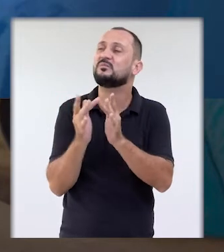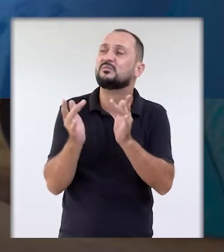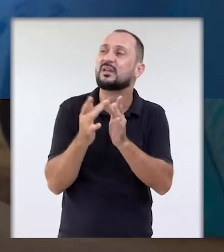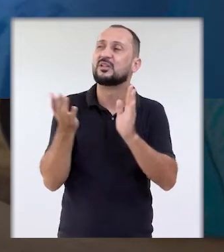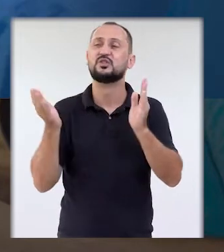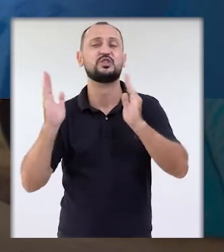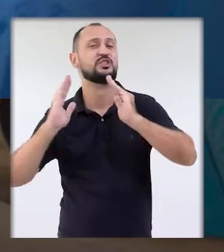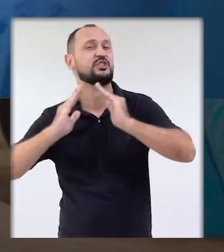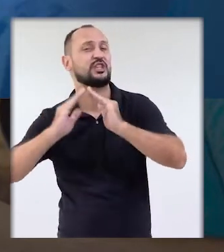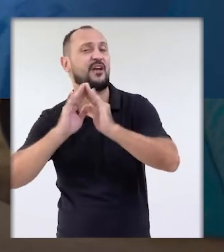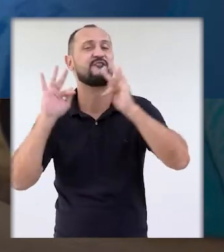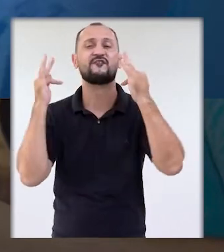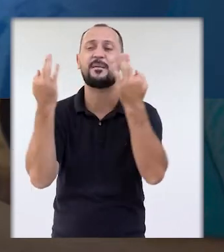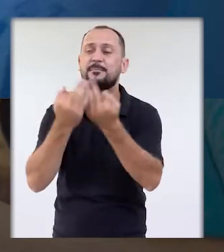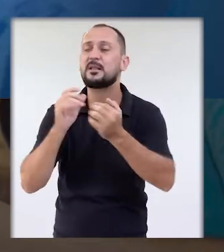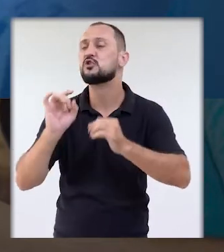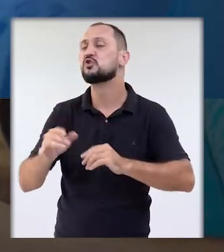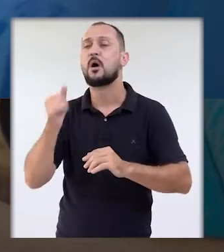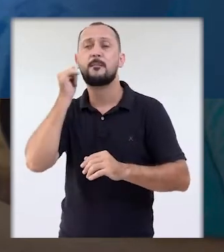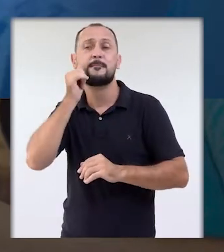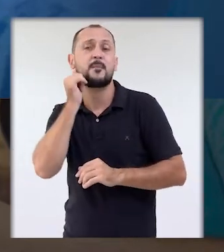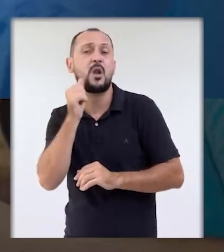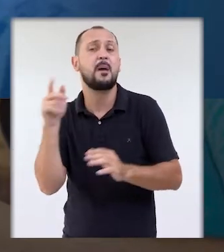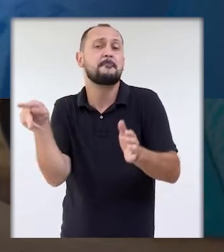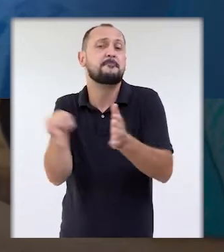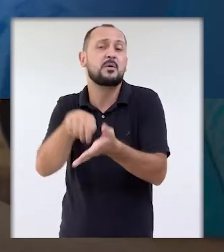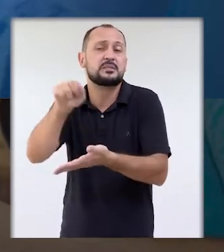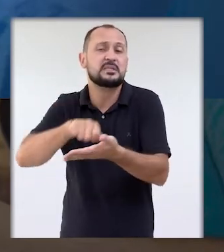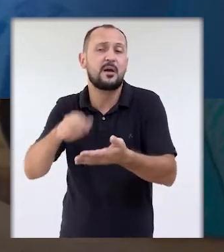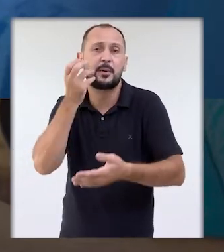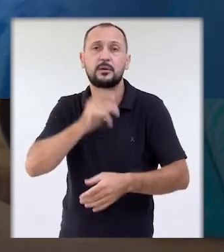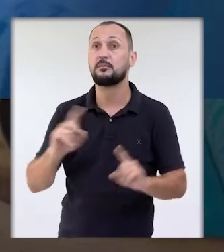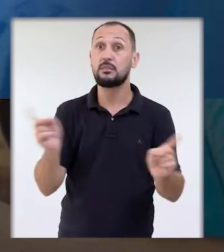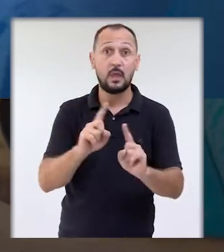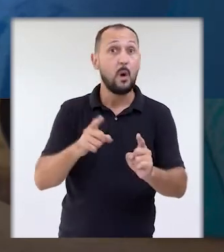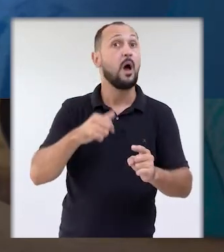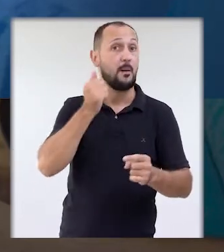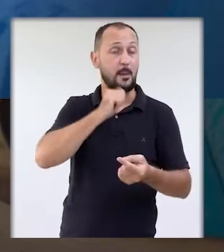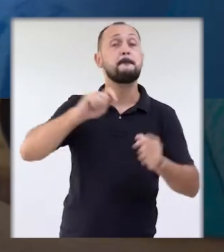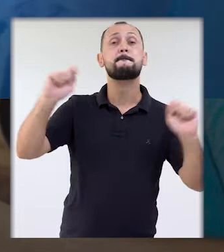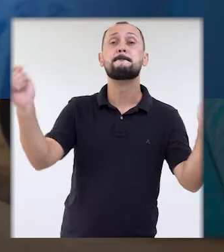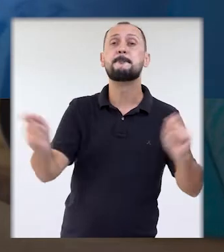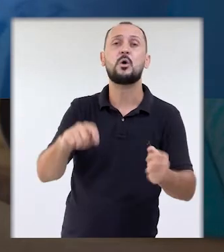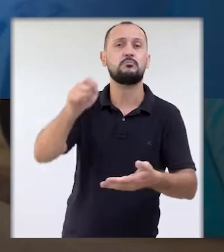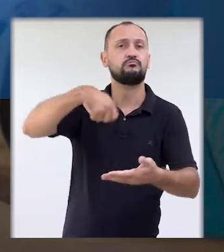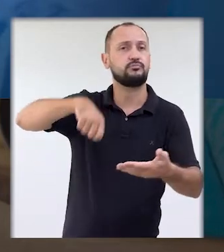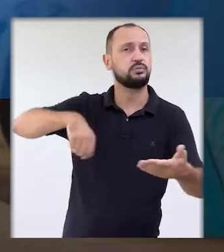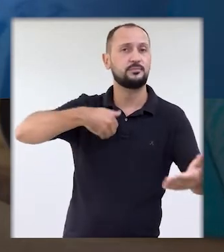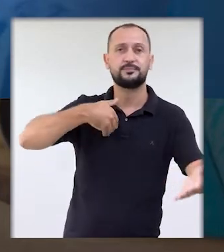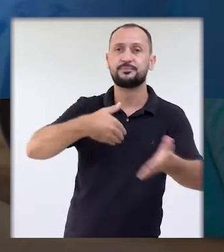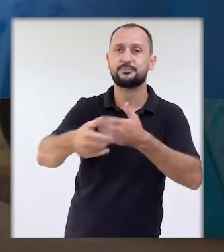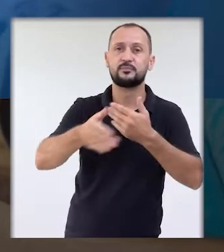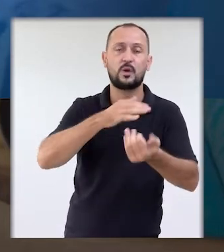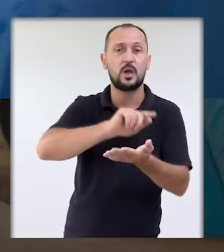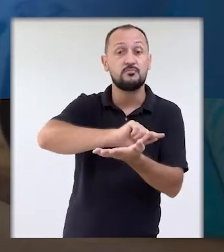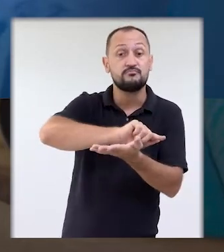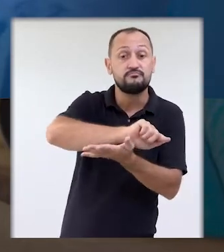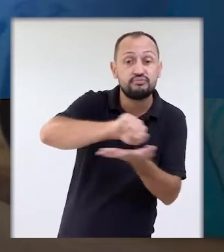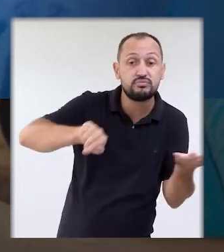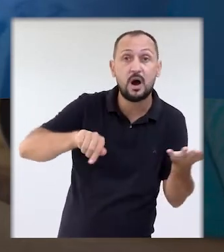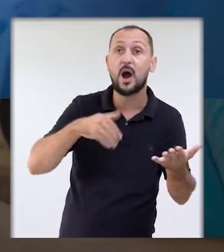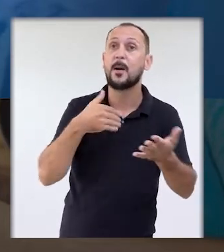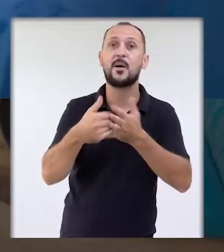de que a mulher pode escrever mais para criança, né? E não é isso, a mulher ela pode escrever qualquer